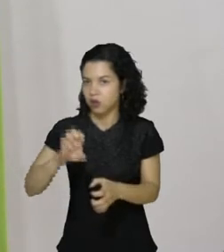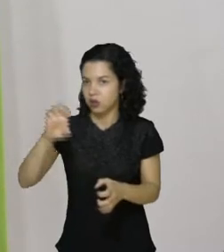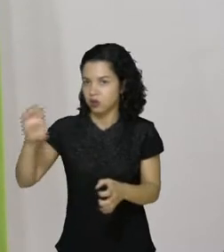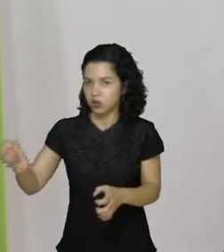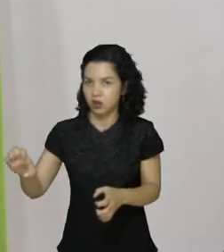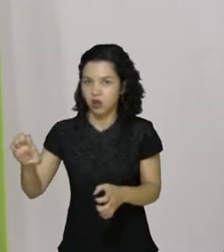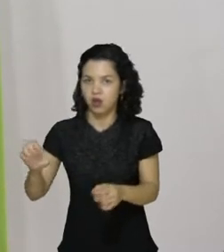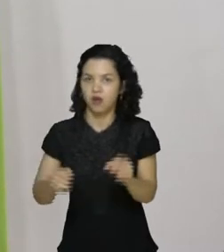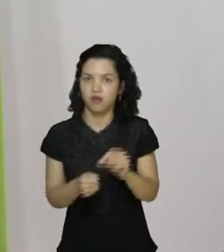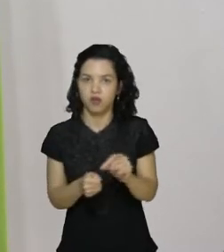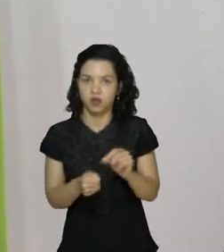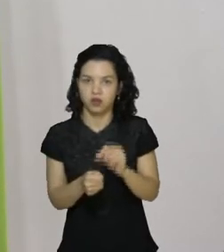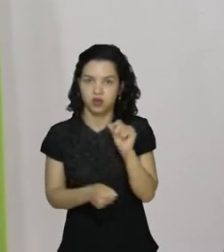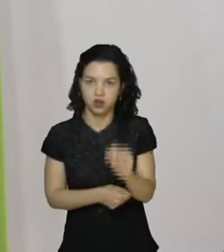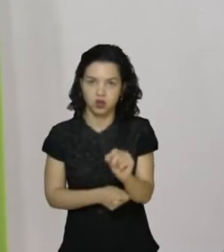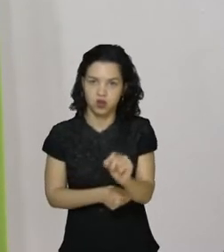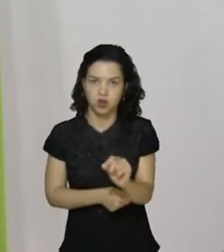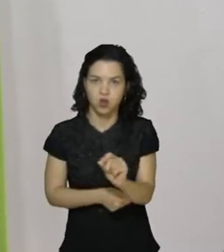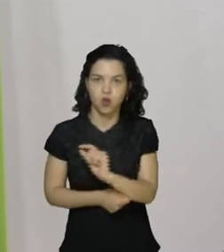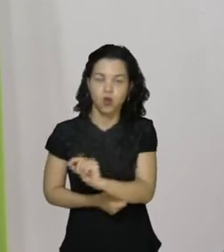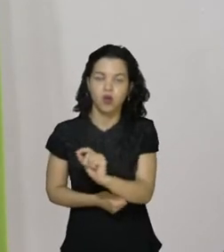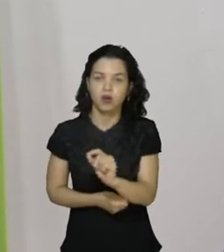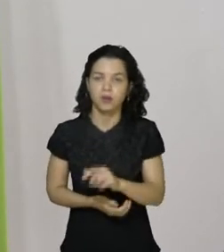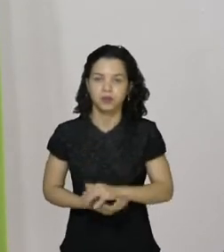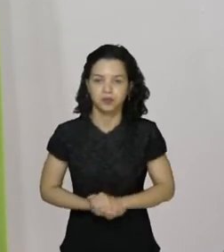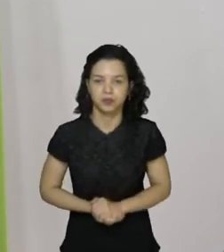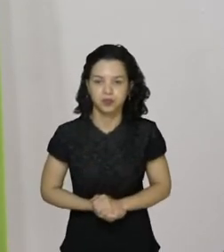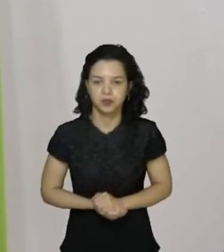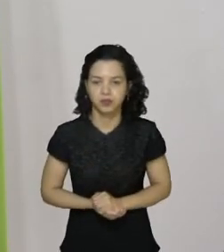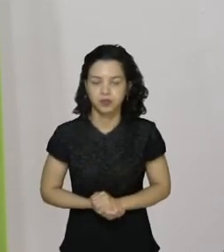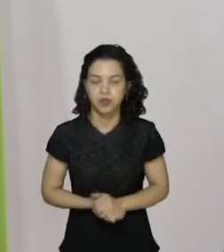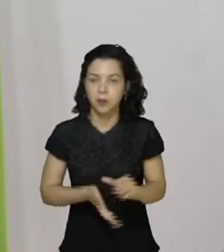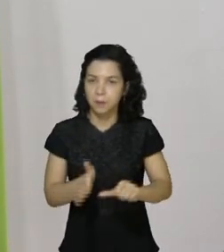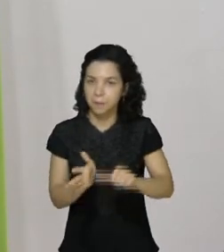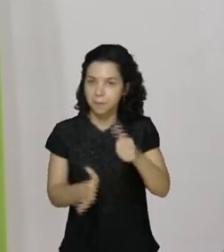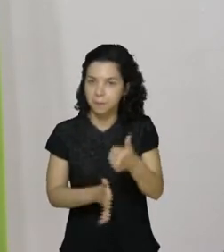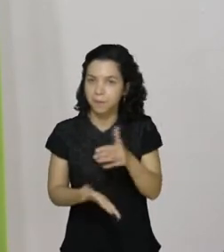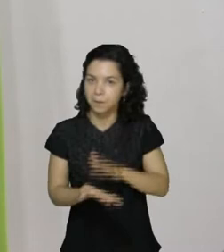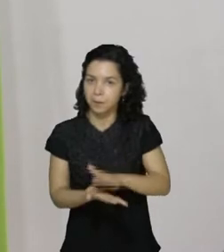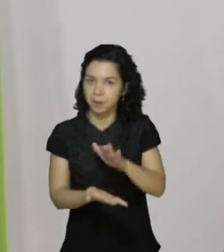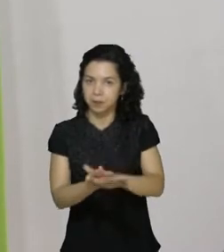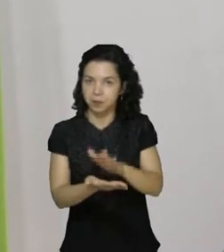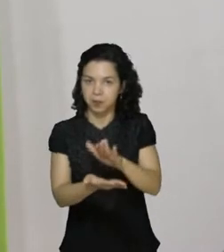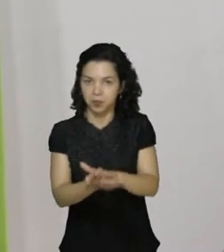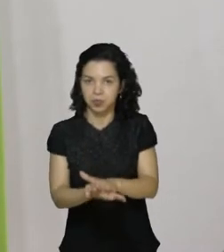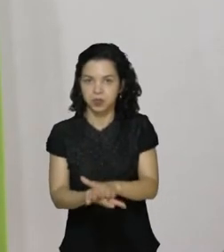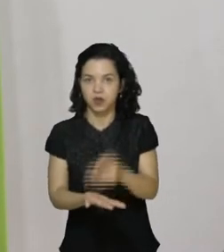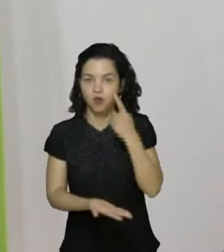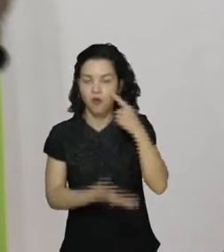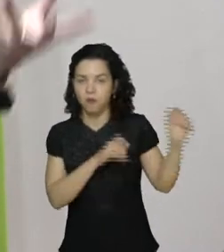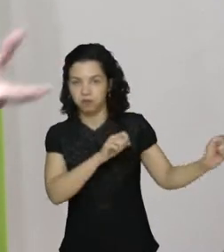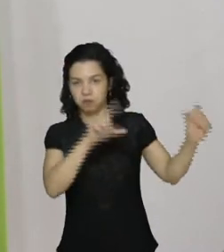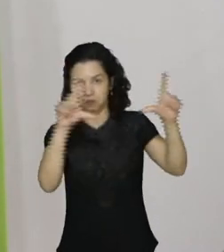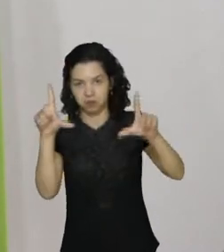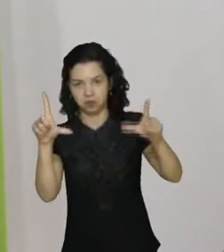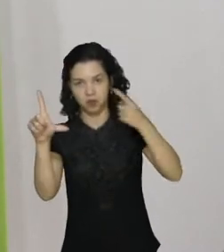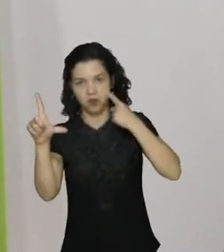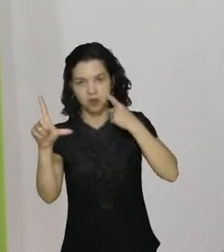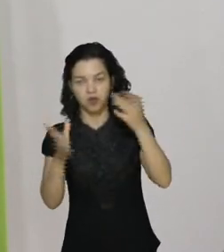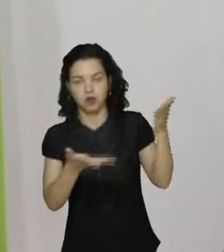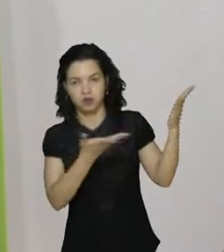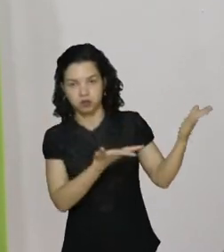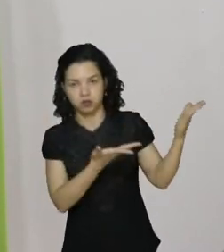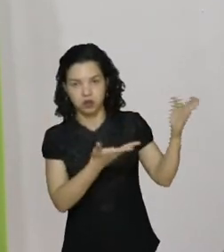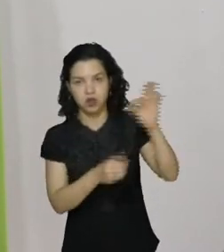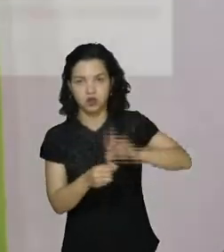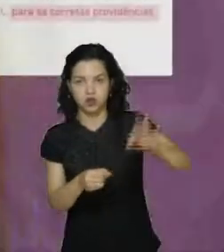assim, impressionante, né? Primeiro, eu quero parabenizar o IELUSC. Coloca aí na tela. O IELUSC, finalmente, né, uma